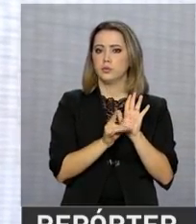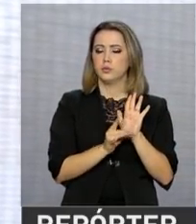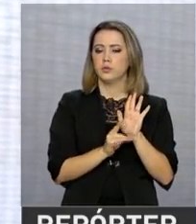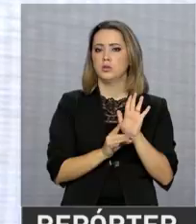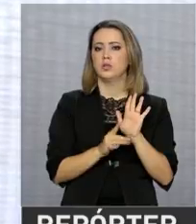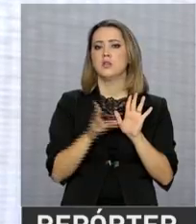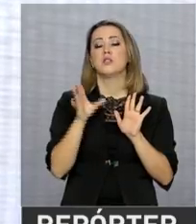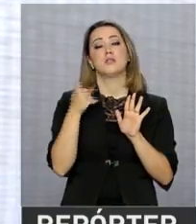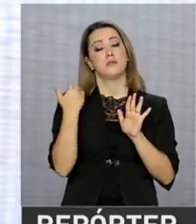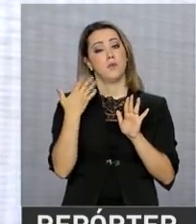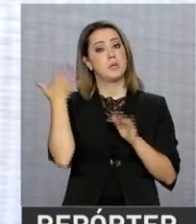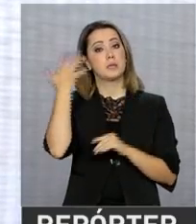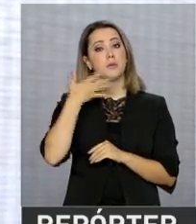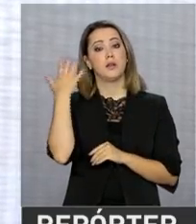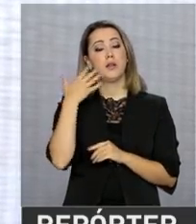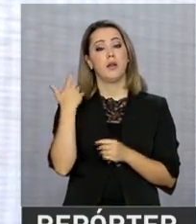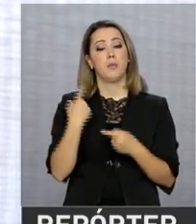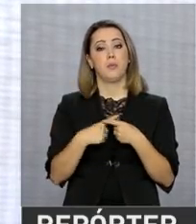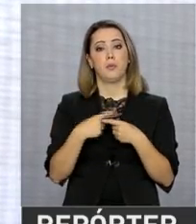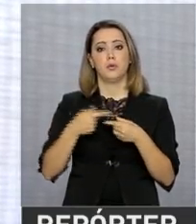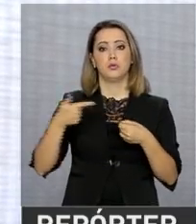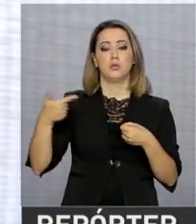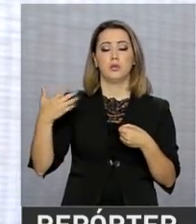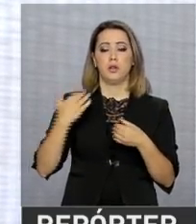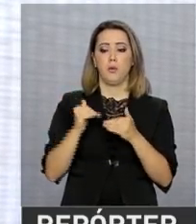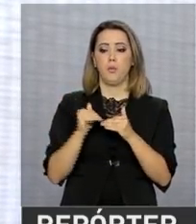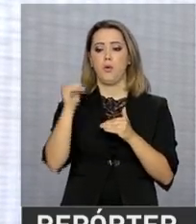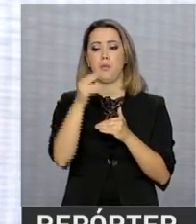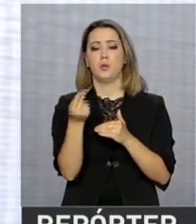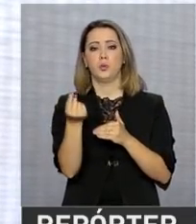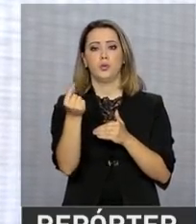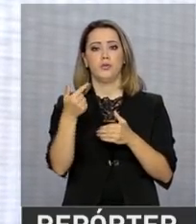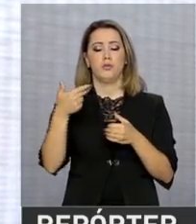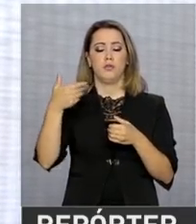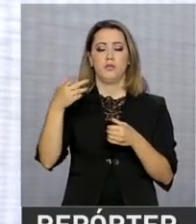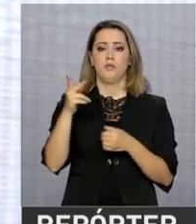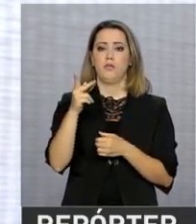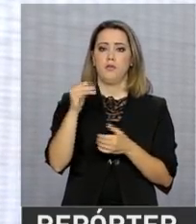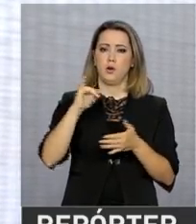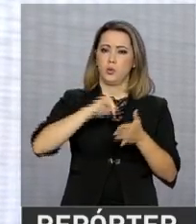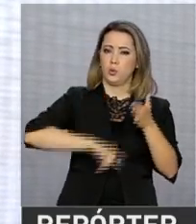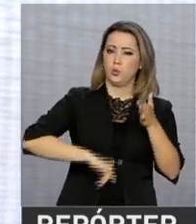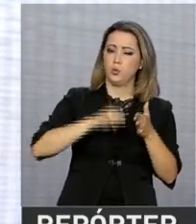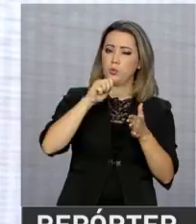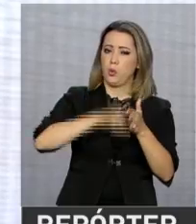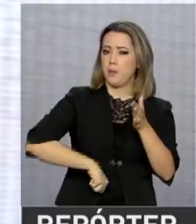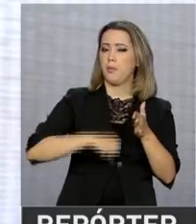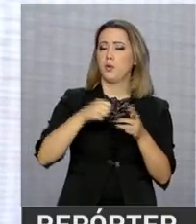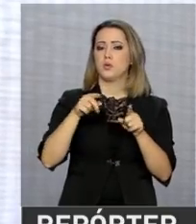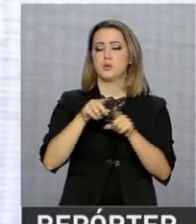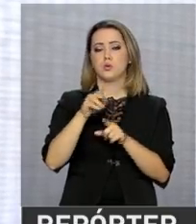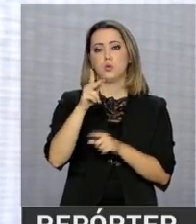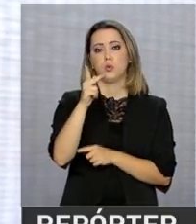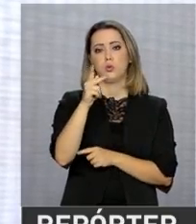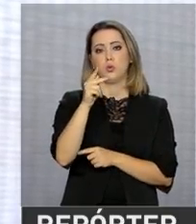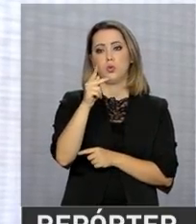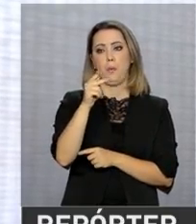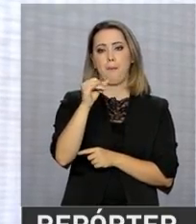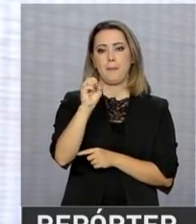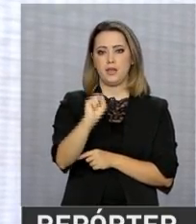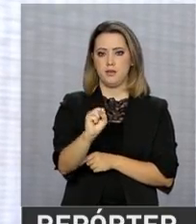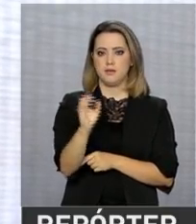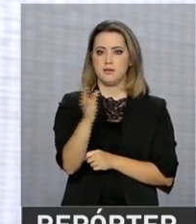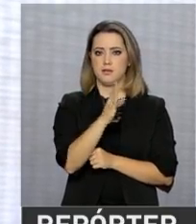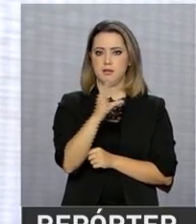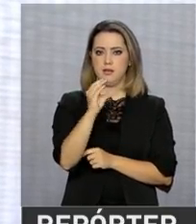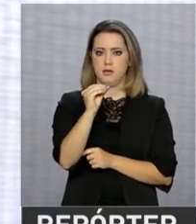aumento das alíquotas do Piscofins sobre os combustíveis, o que deverá gerar aí receitas adicionais aos